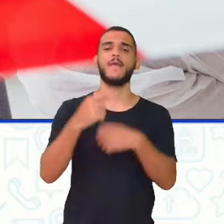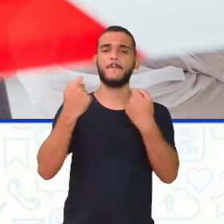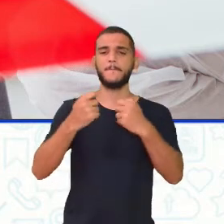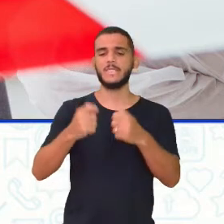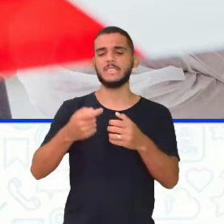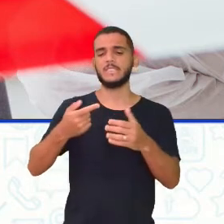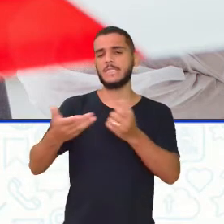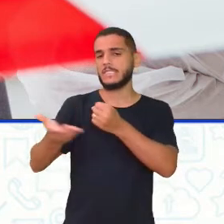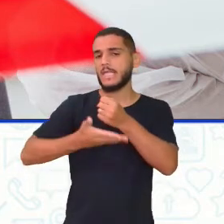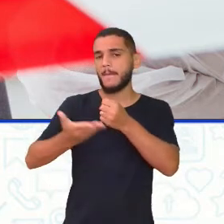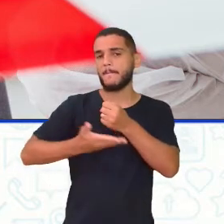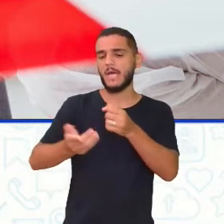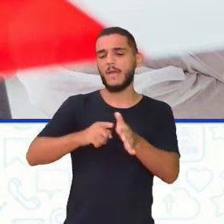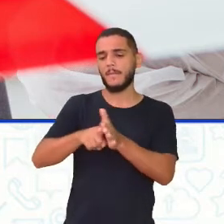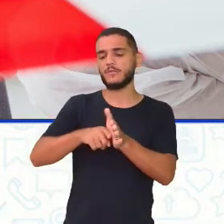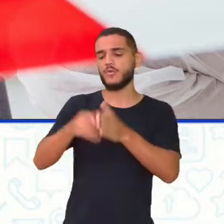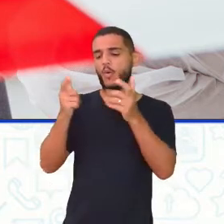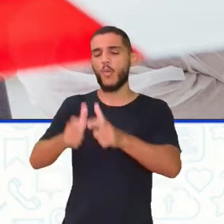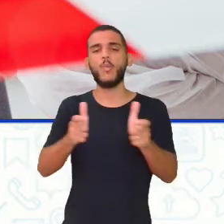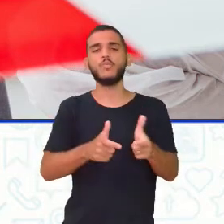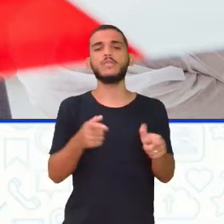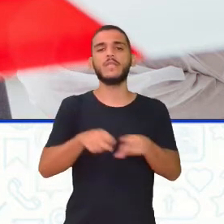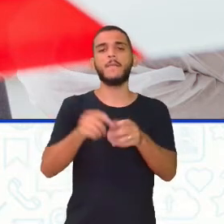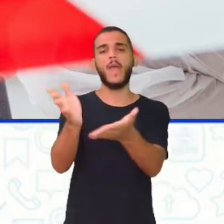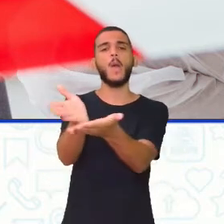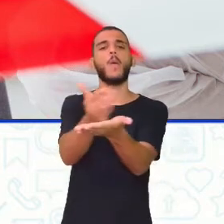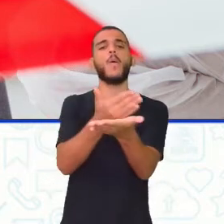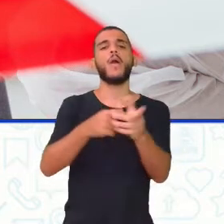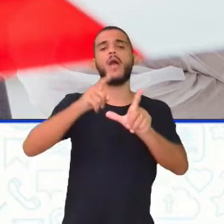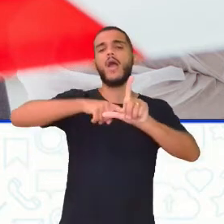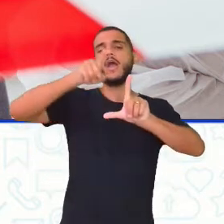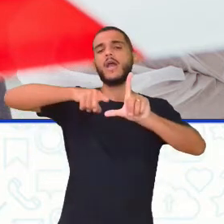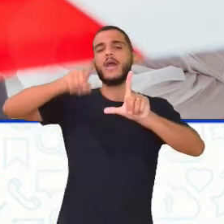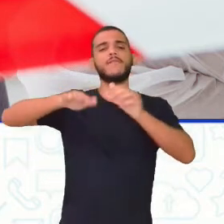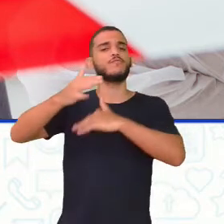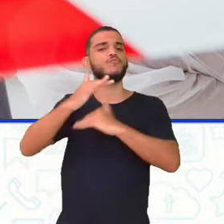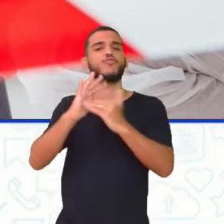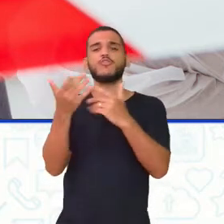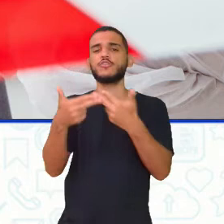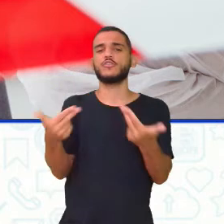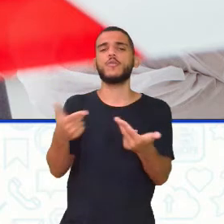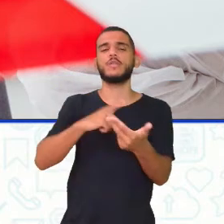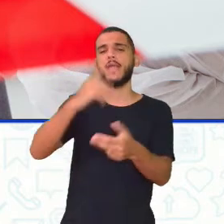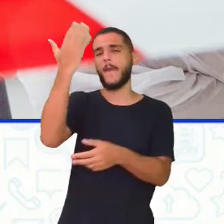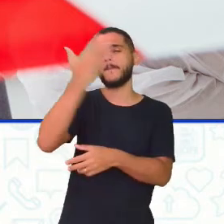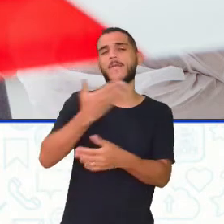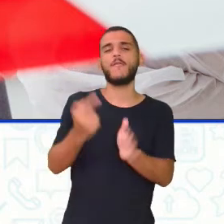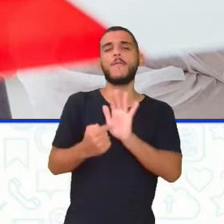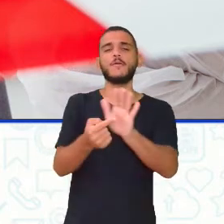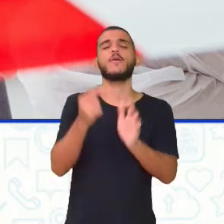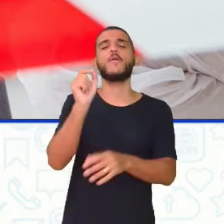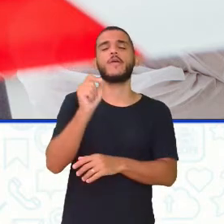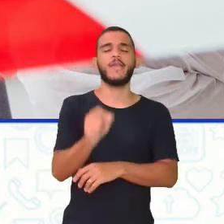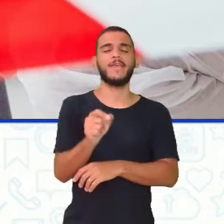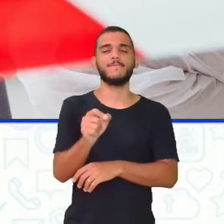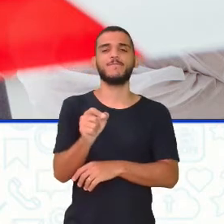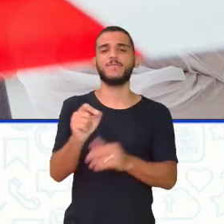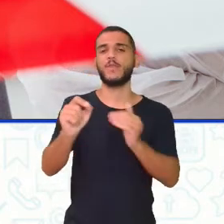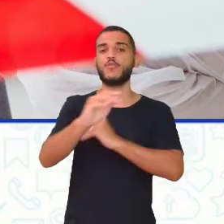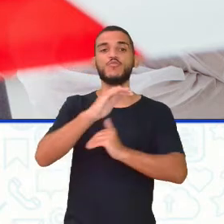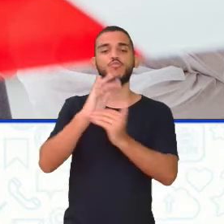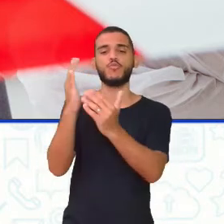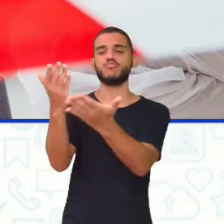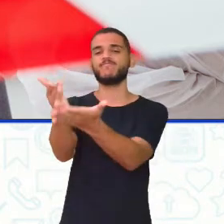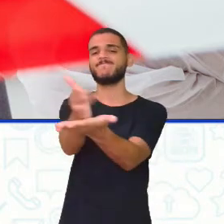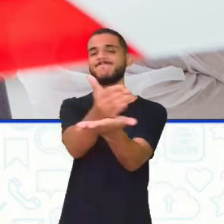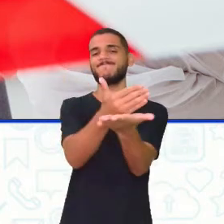pesquisa, assim como os dados coletados, os gráficos, as mediações, as provas, aquilo que foi coletado e que ajuda